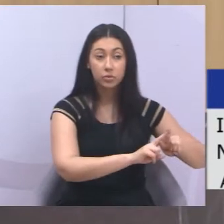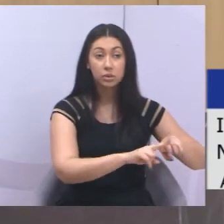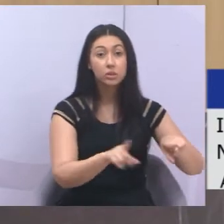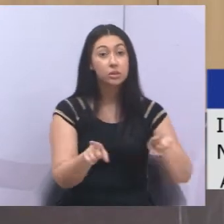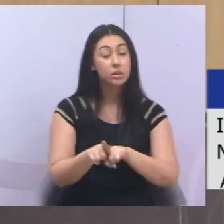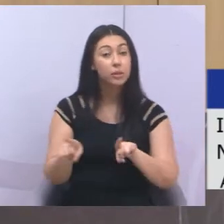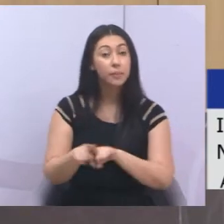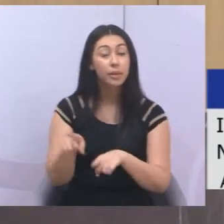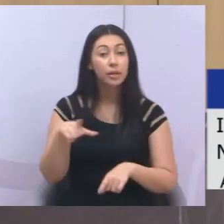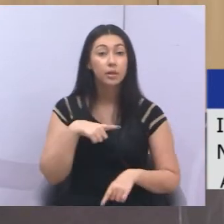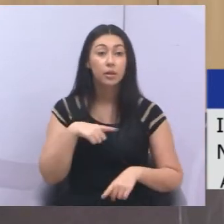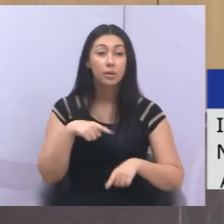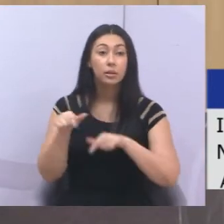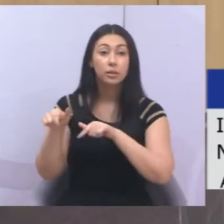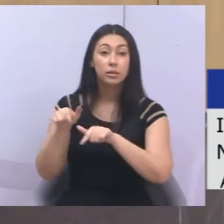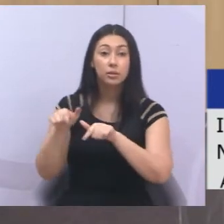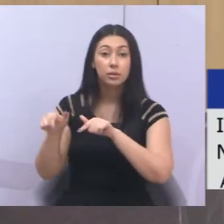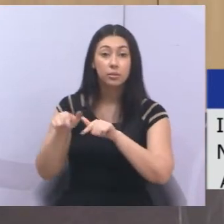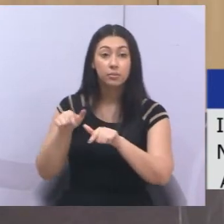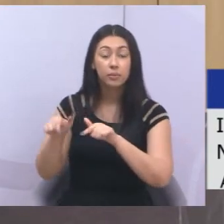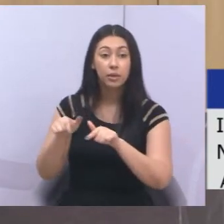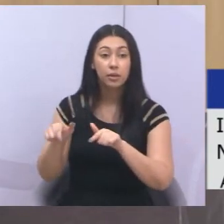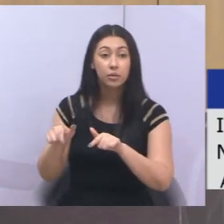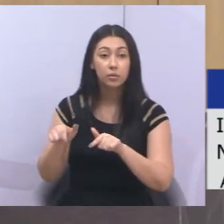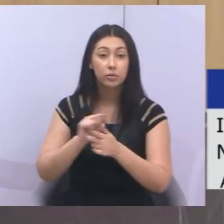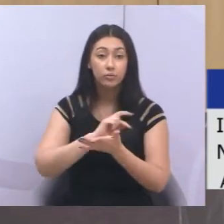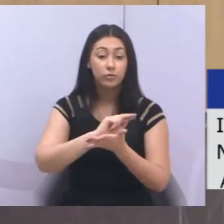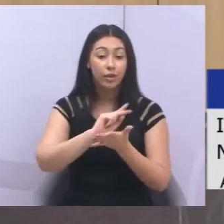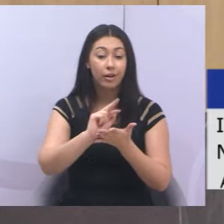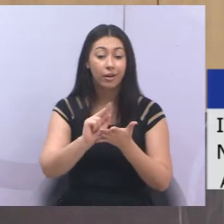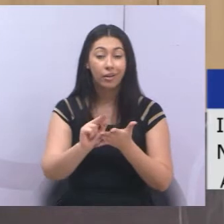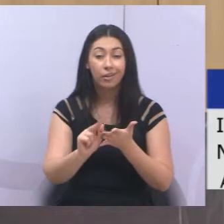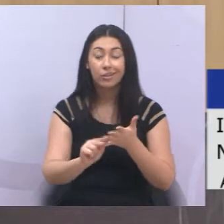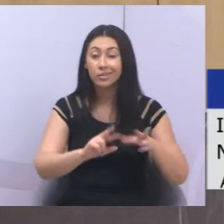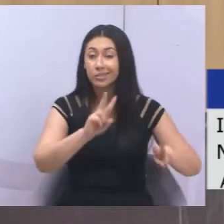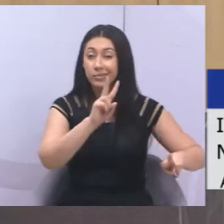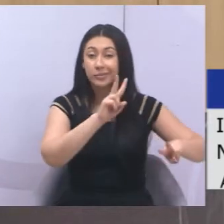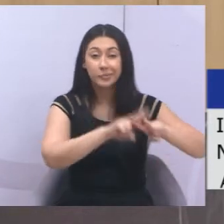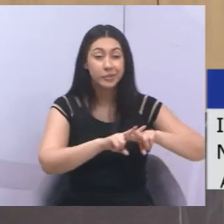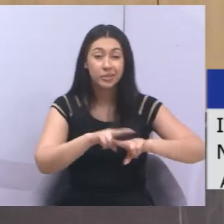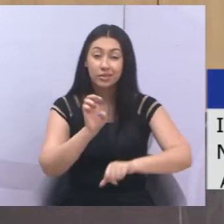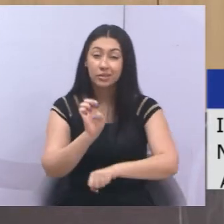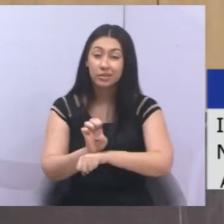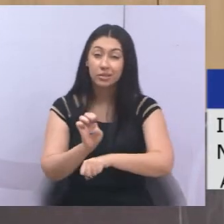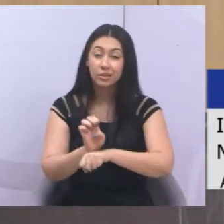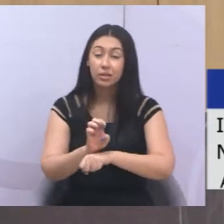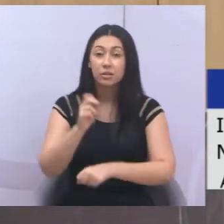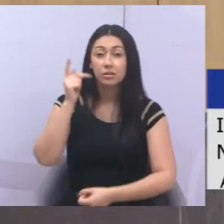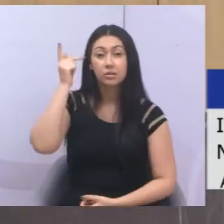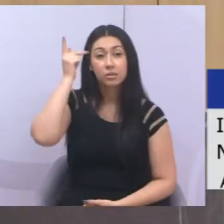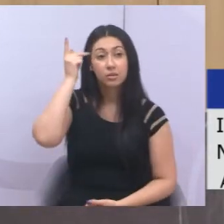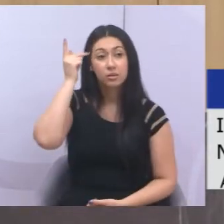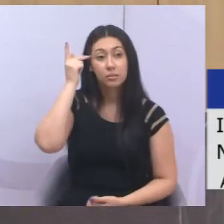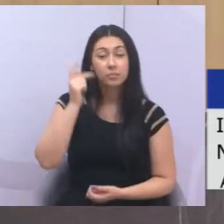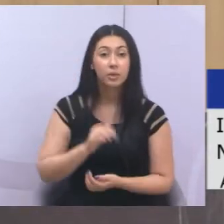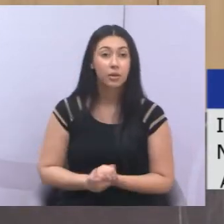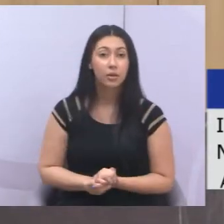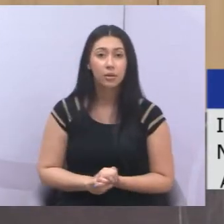temos trabalho também em várias fundações casa do estado de São Paulo.